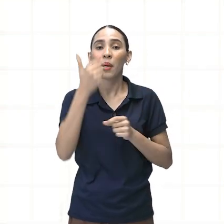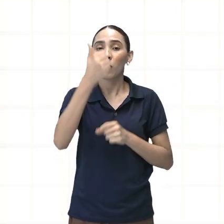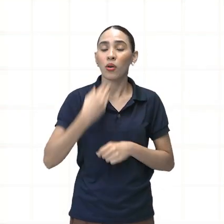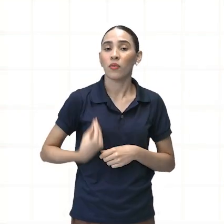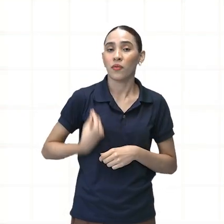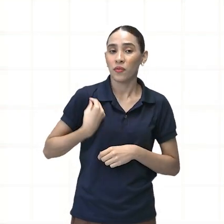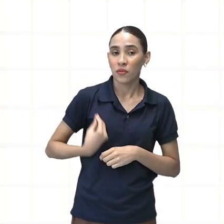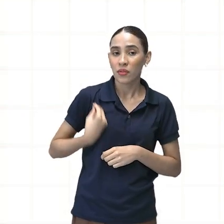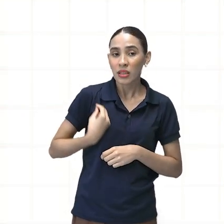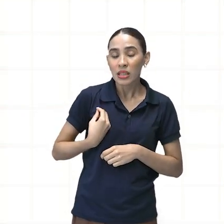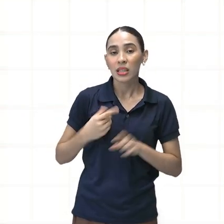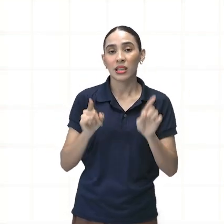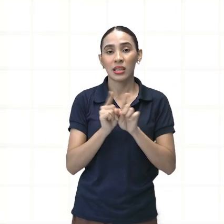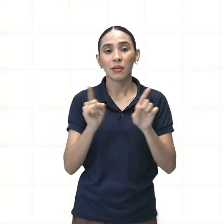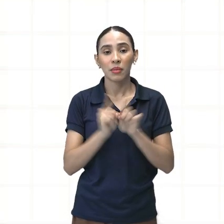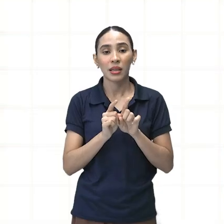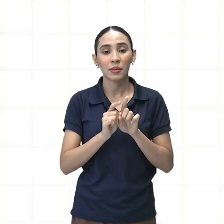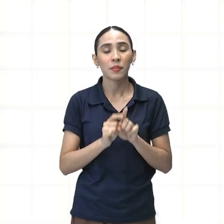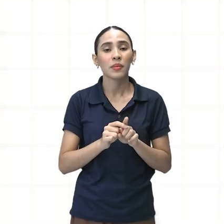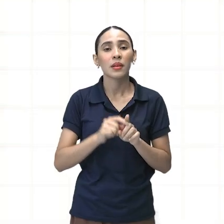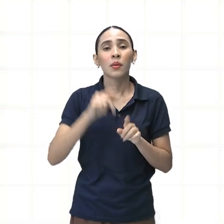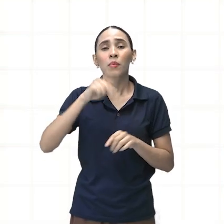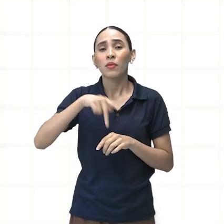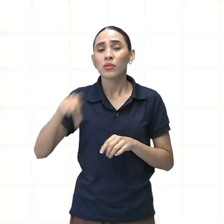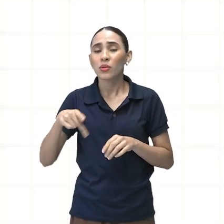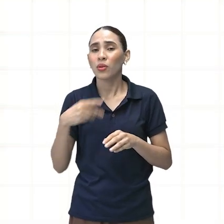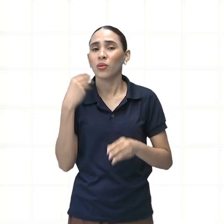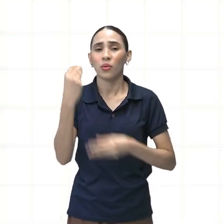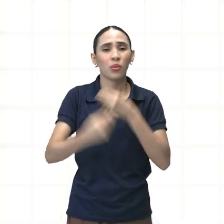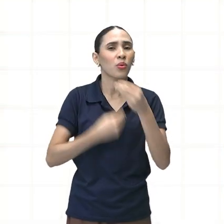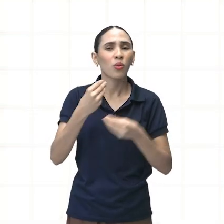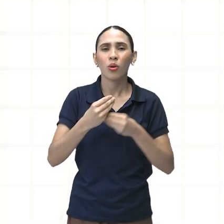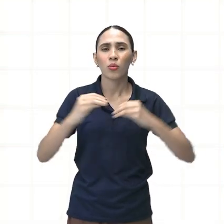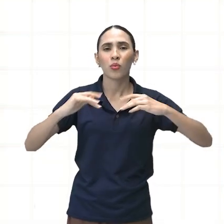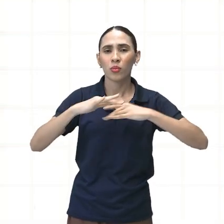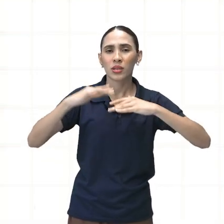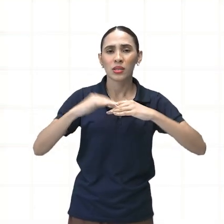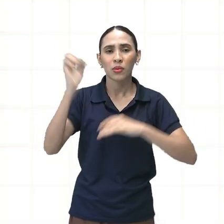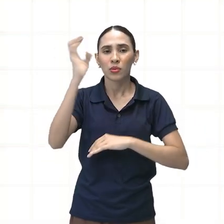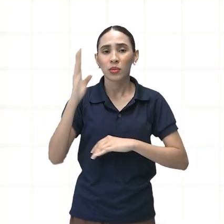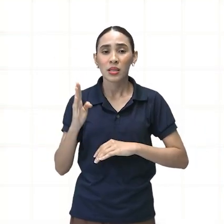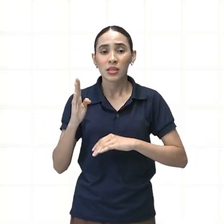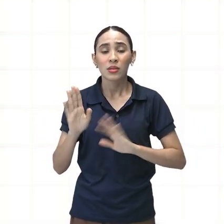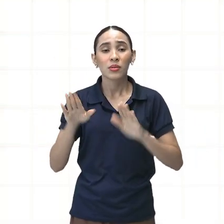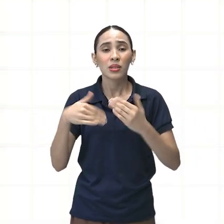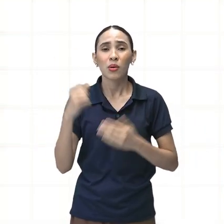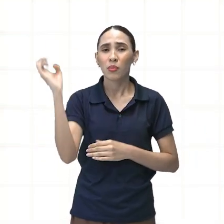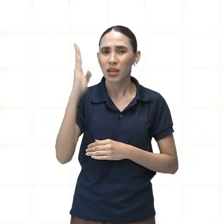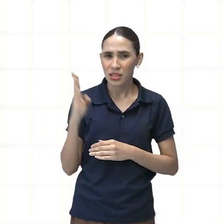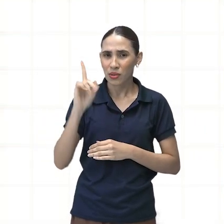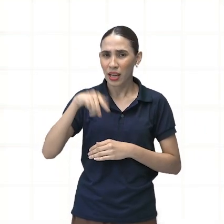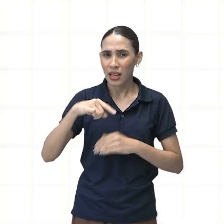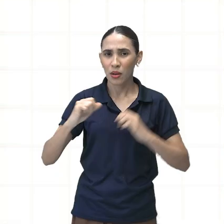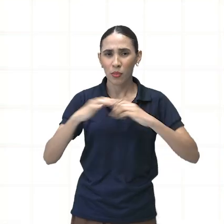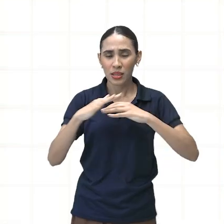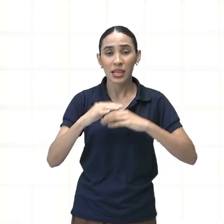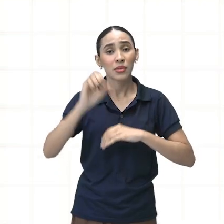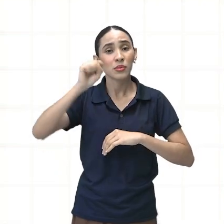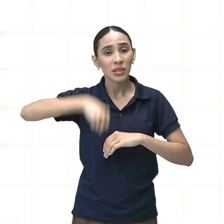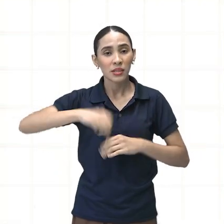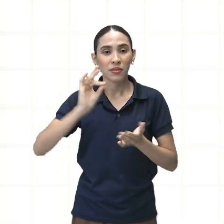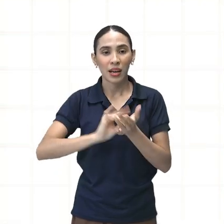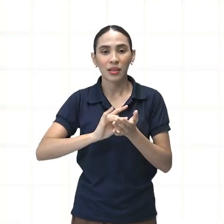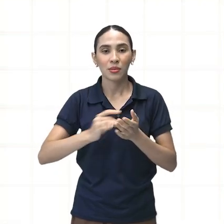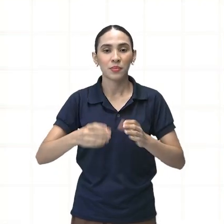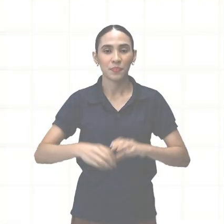vida melhor, por assim dizer. Professor, como é essa urbanização no Brasil? O Brasil é muito urbanizado? Sim,